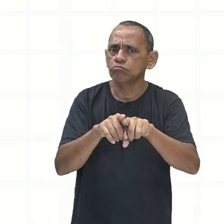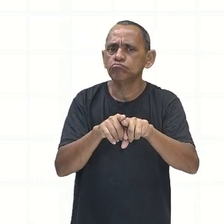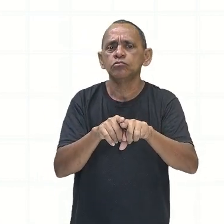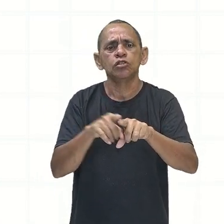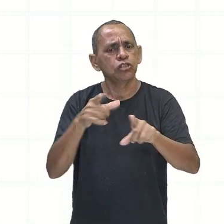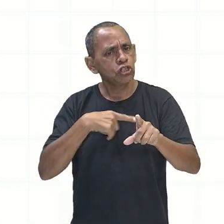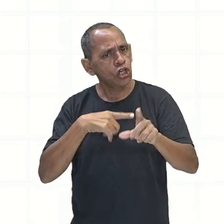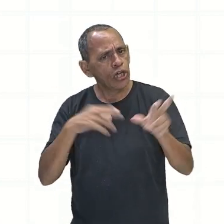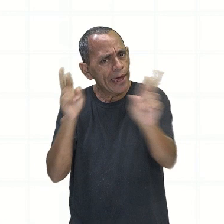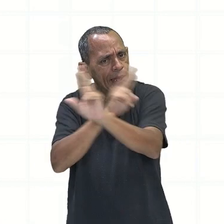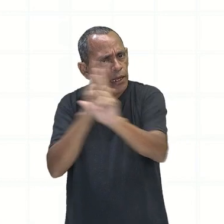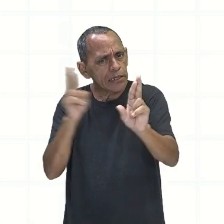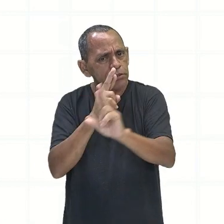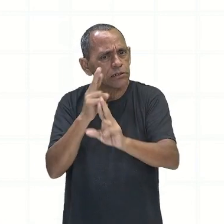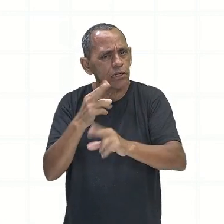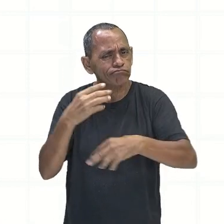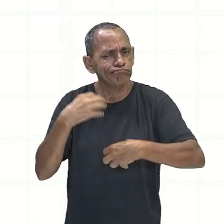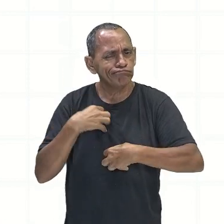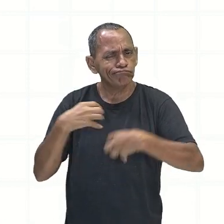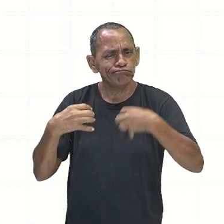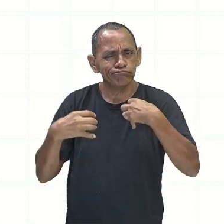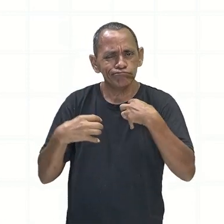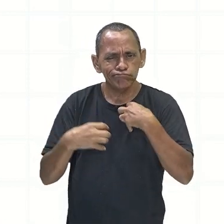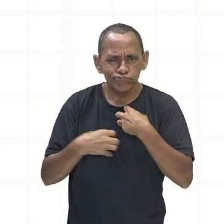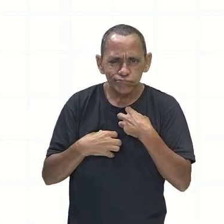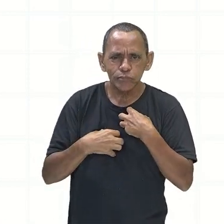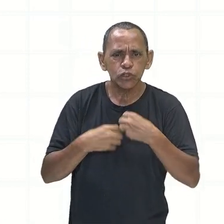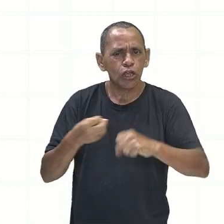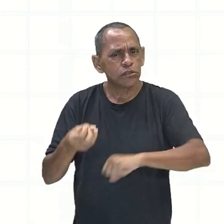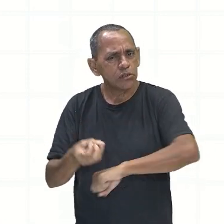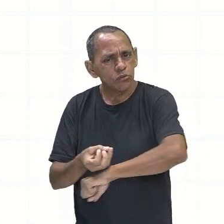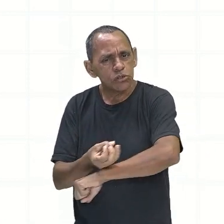com os nossos sentimentos, vai ativar em nós